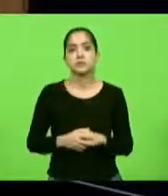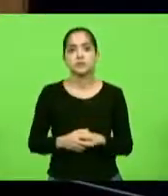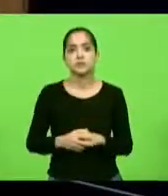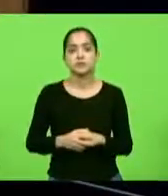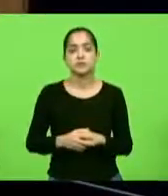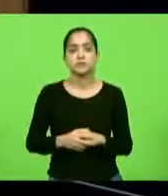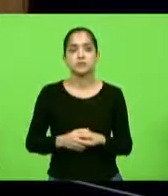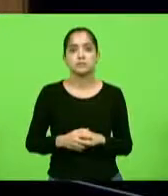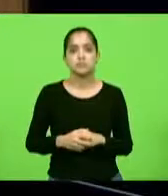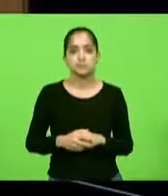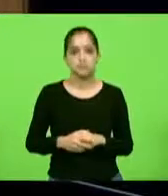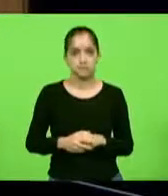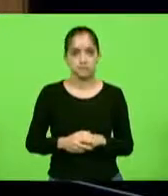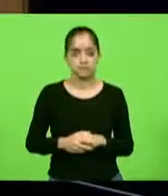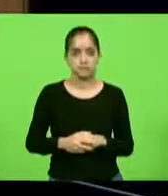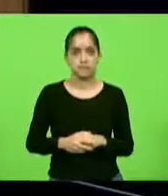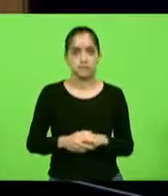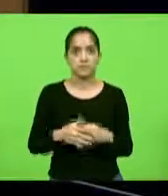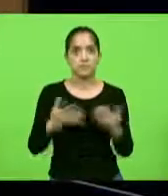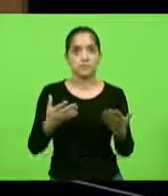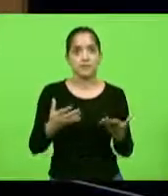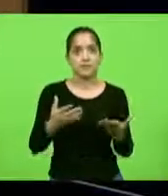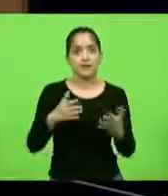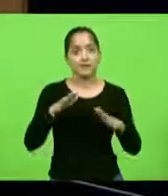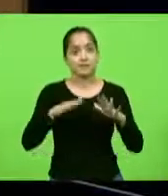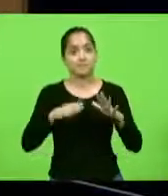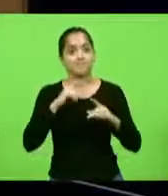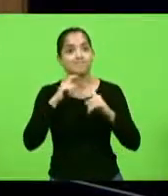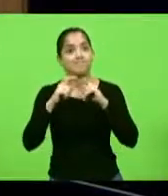deixa com muitas dúvidas,